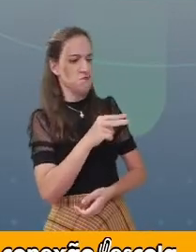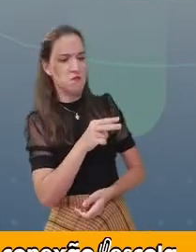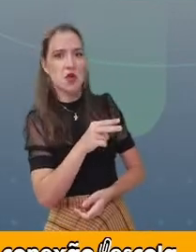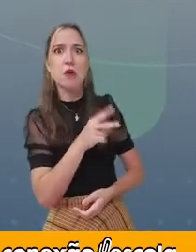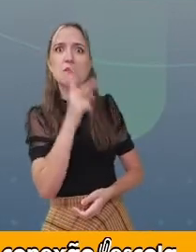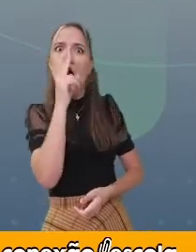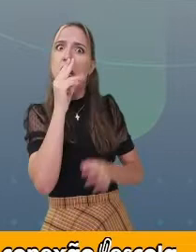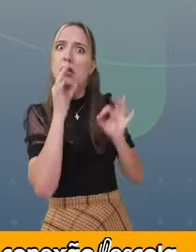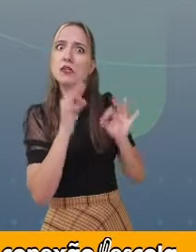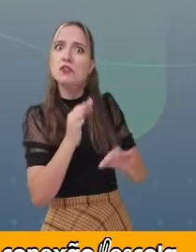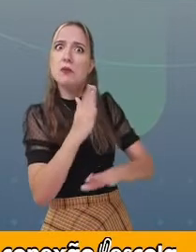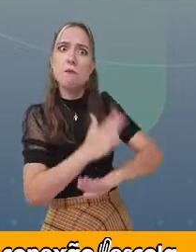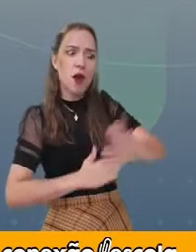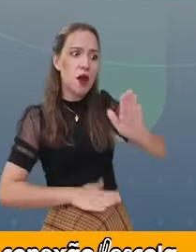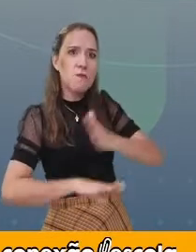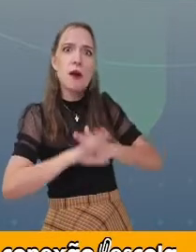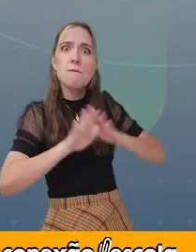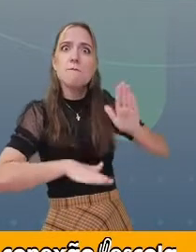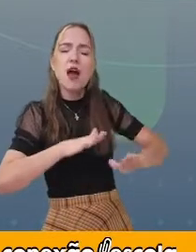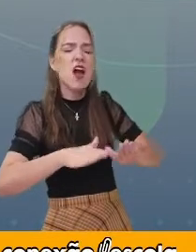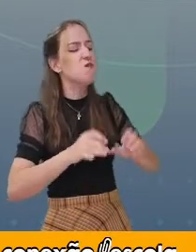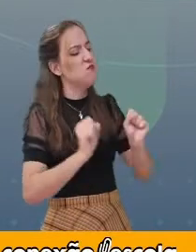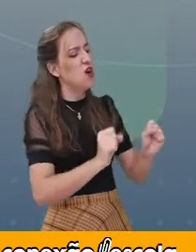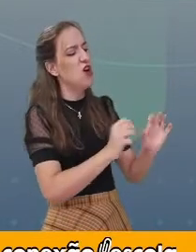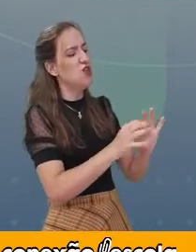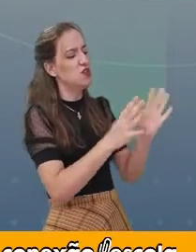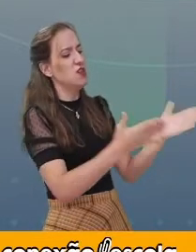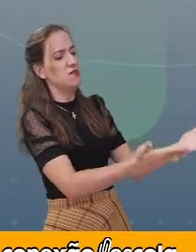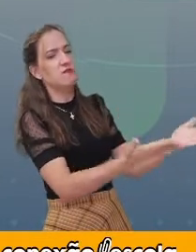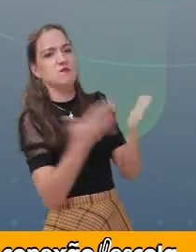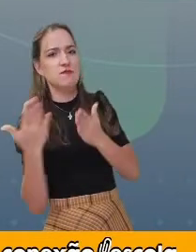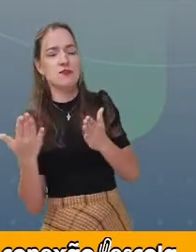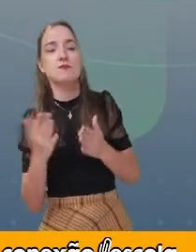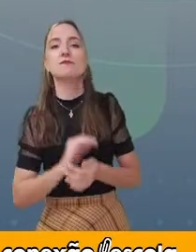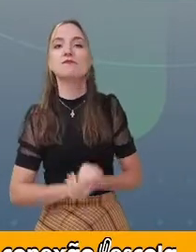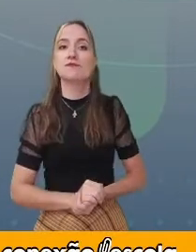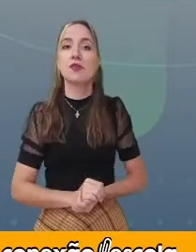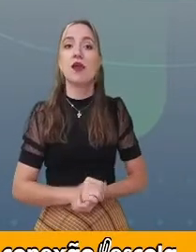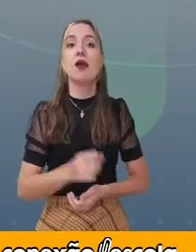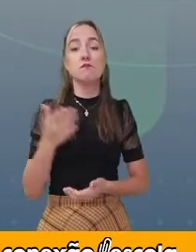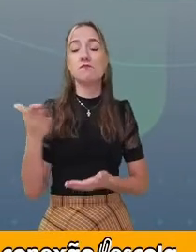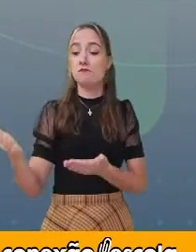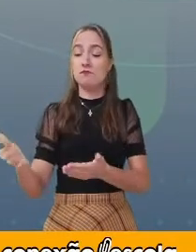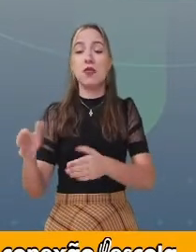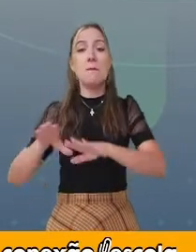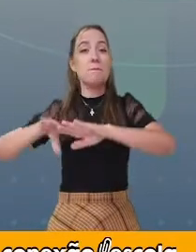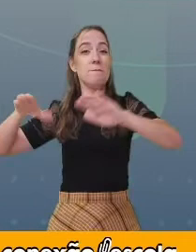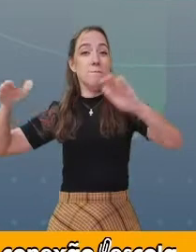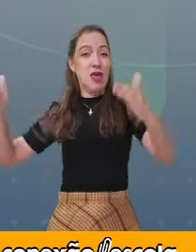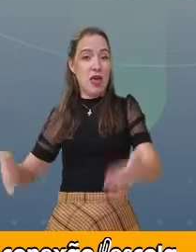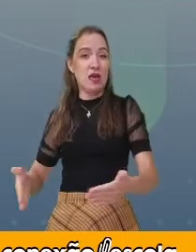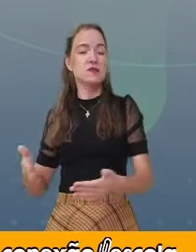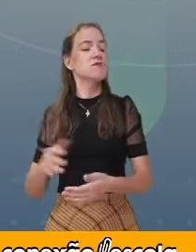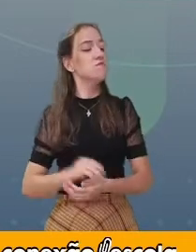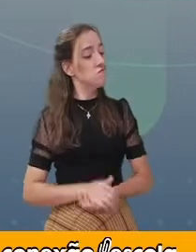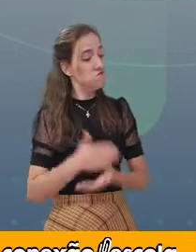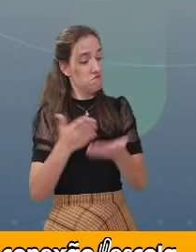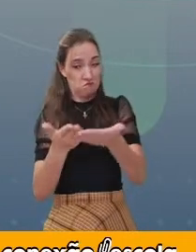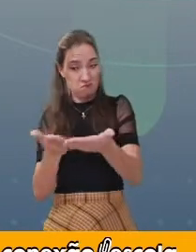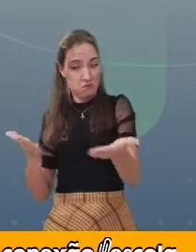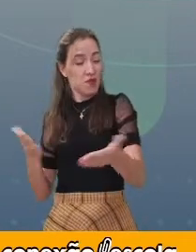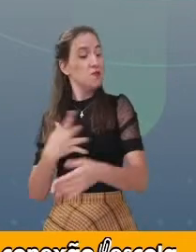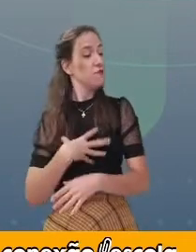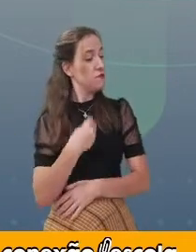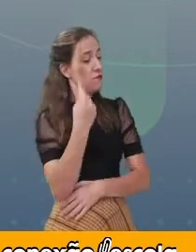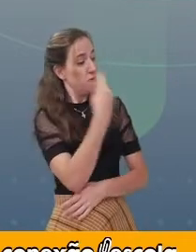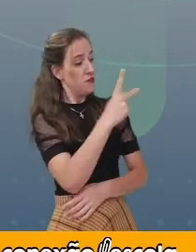mãe não tinha mais os pés, ela deixou entrar. Apontou para a mesa e disse: aqui